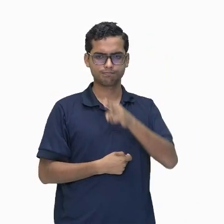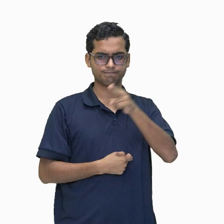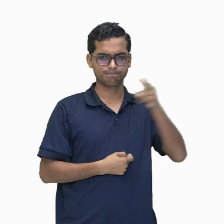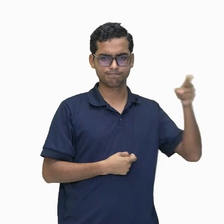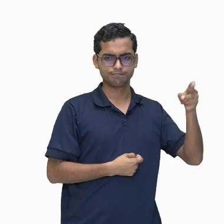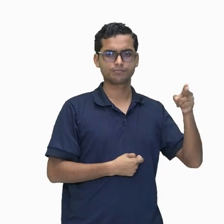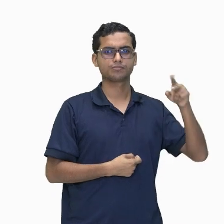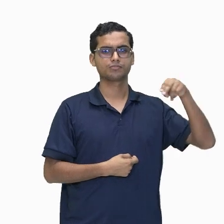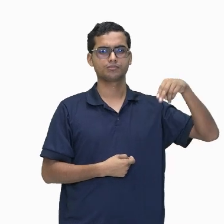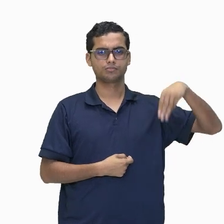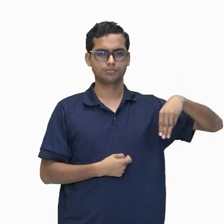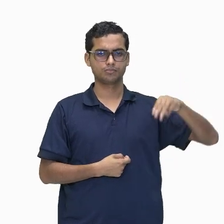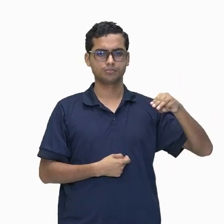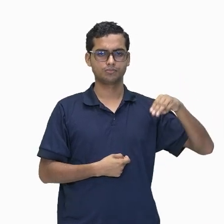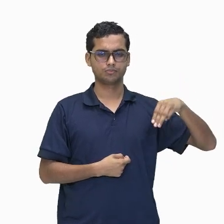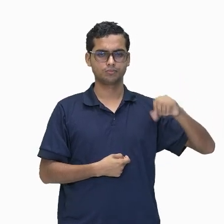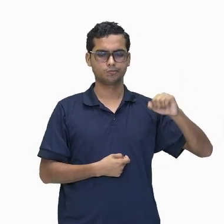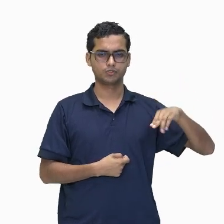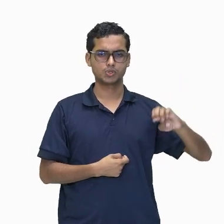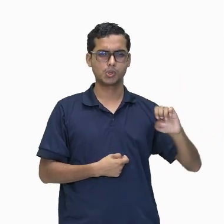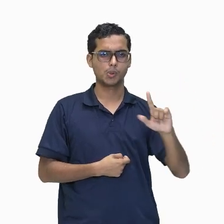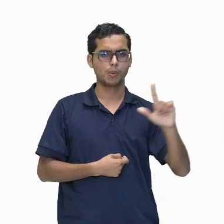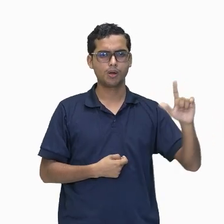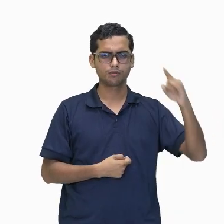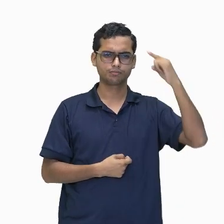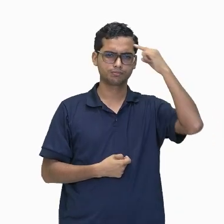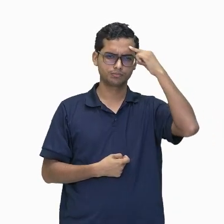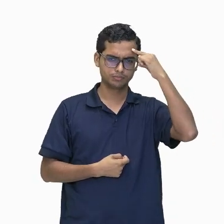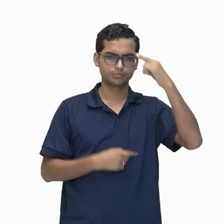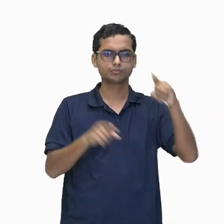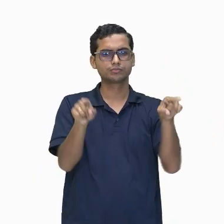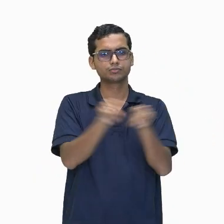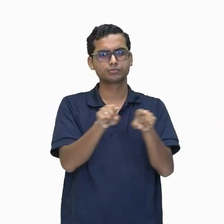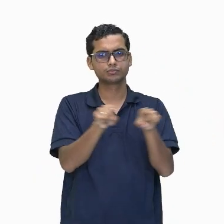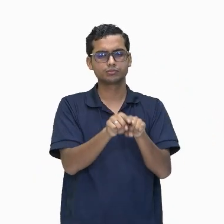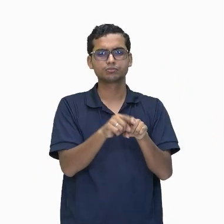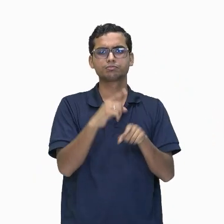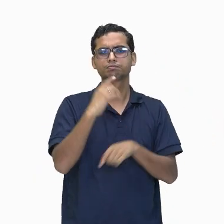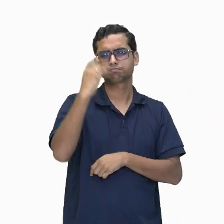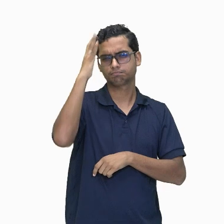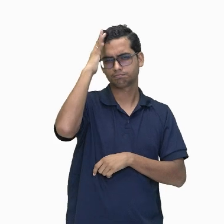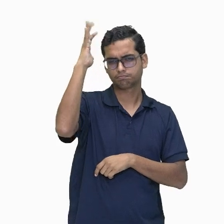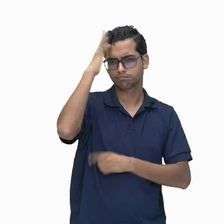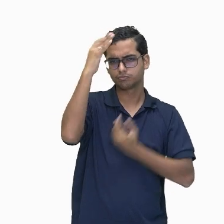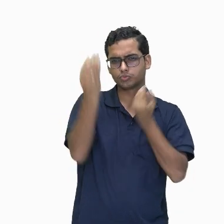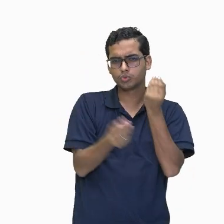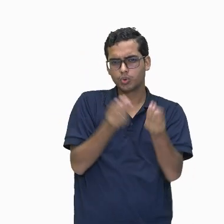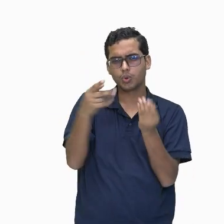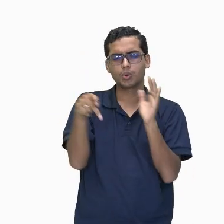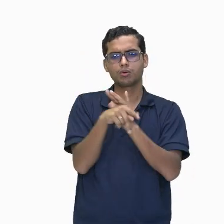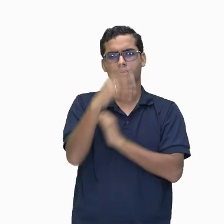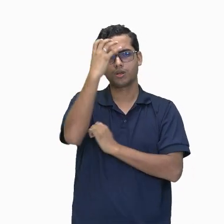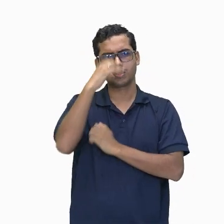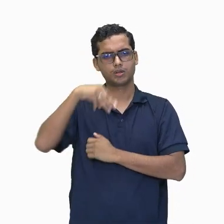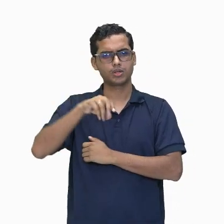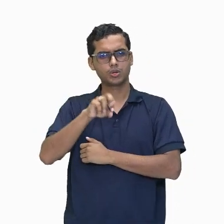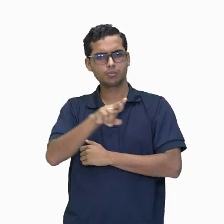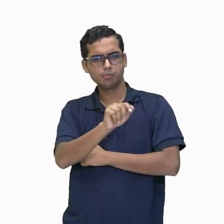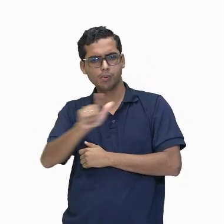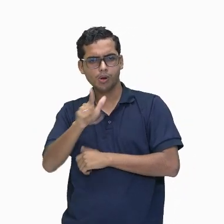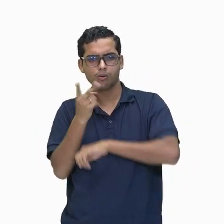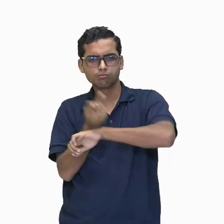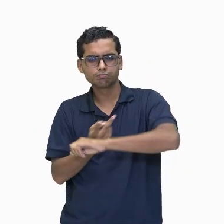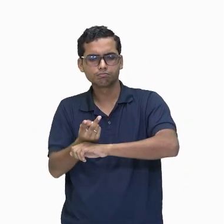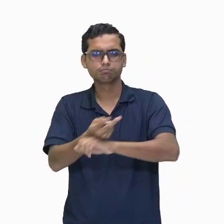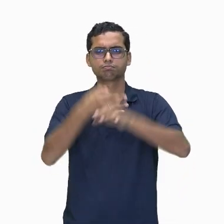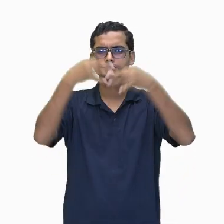de Marialva refletiram a seriedade moral e a busca pela virtude, caracterizando a